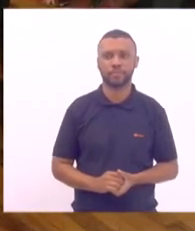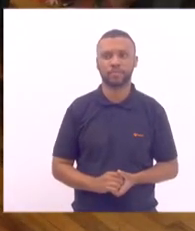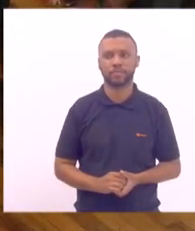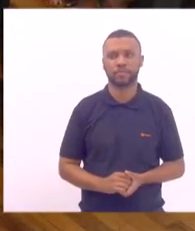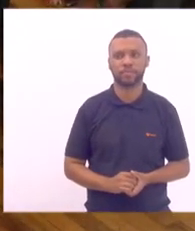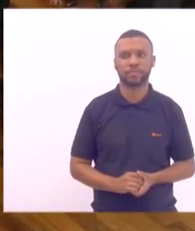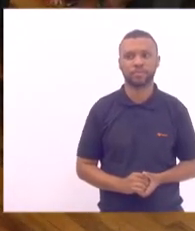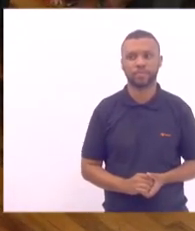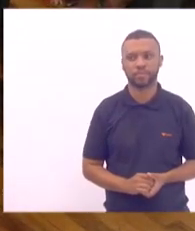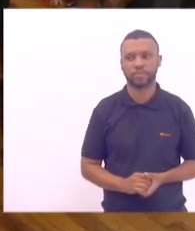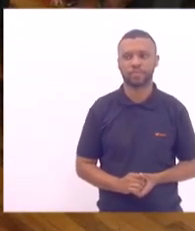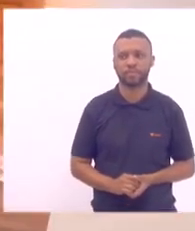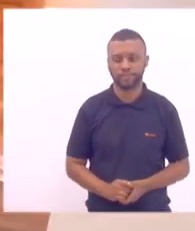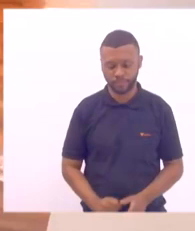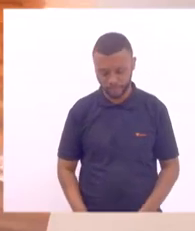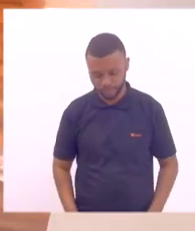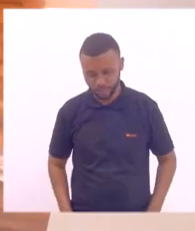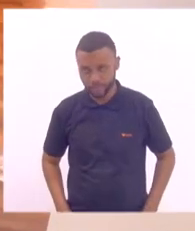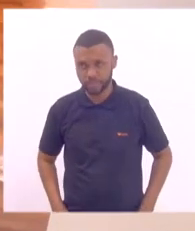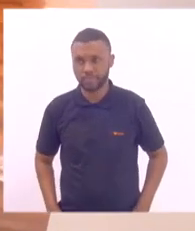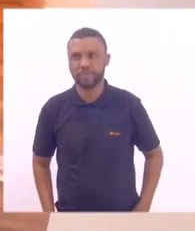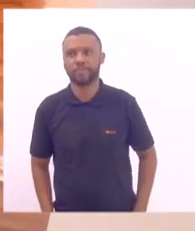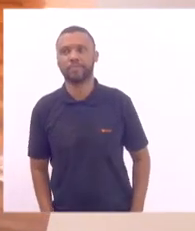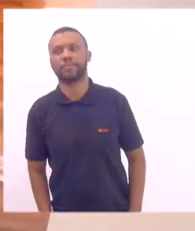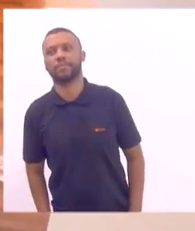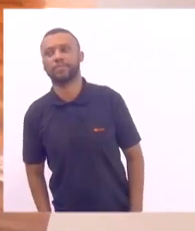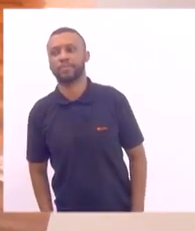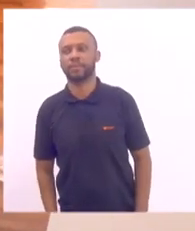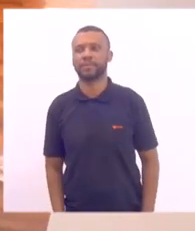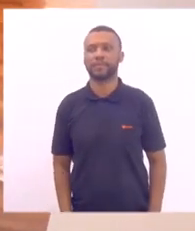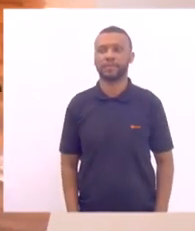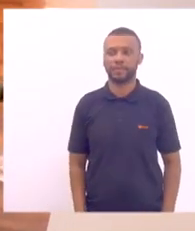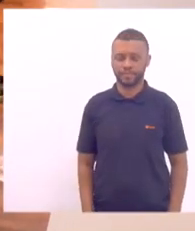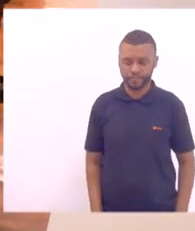Vamos ouvir ali o líder.